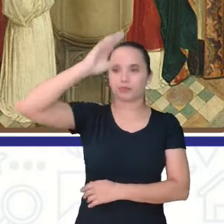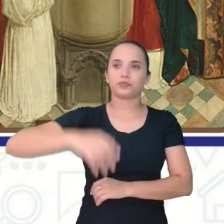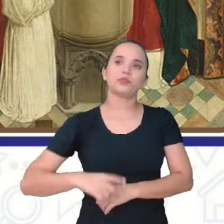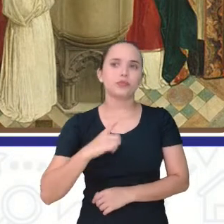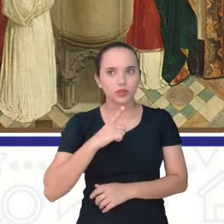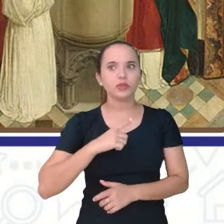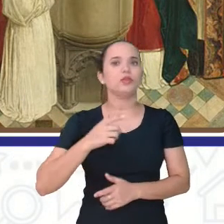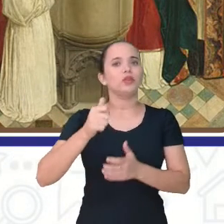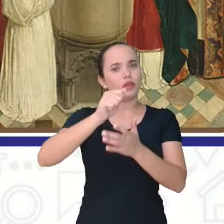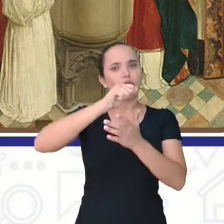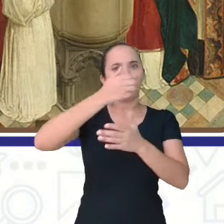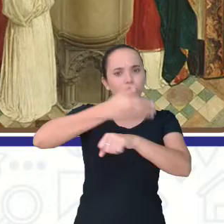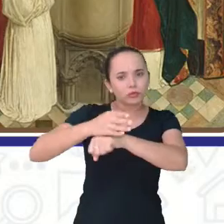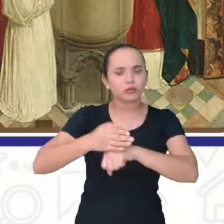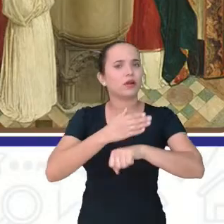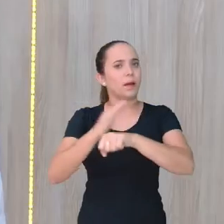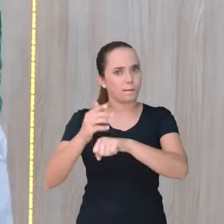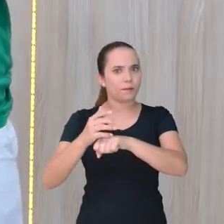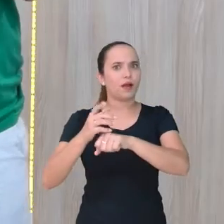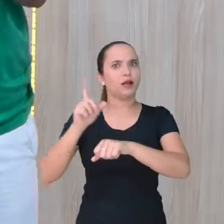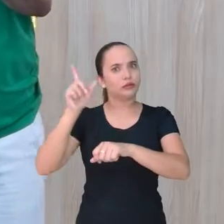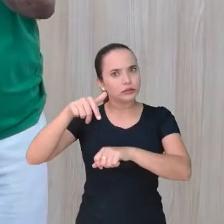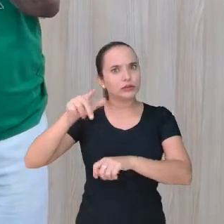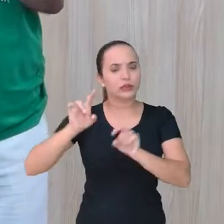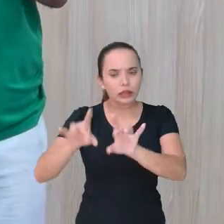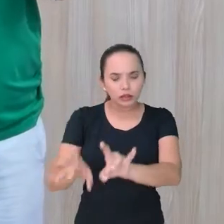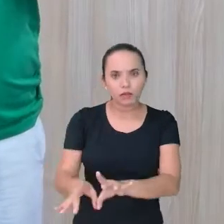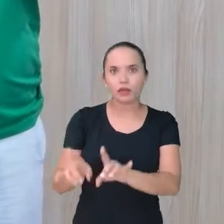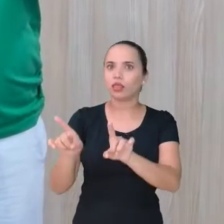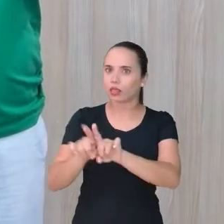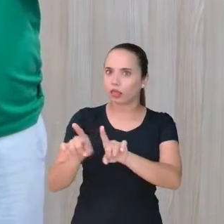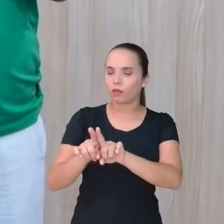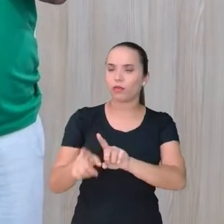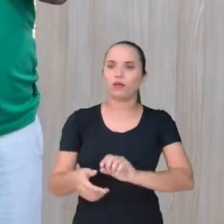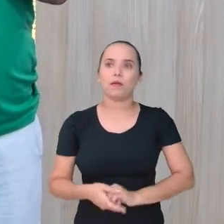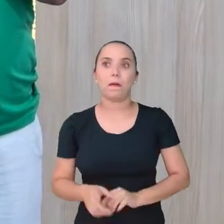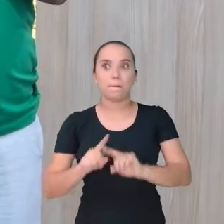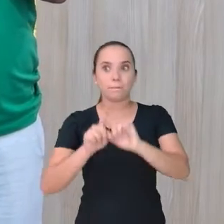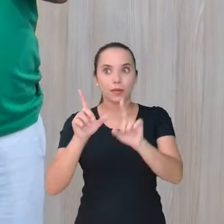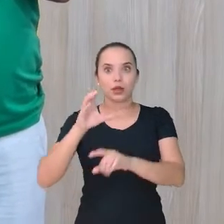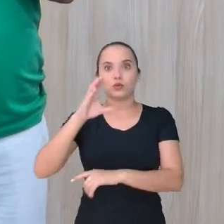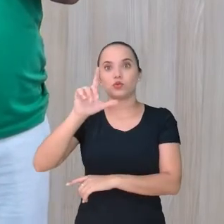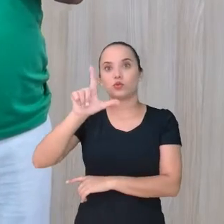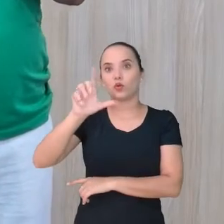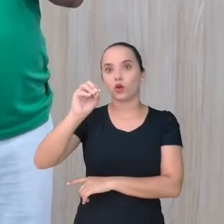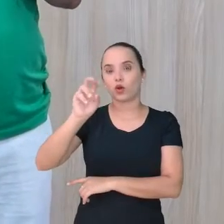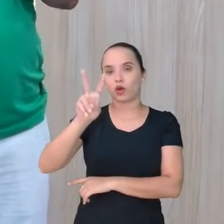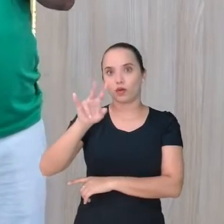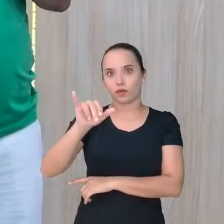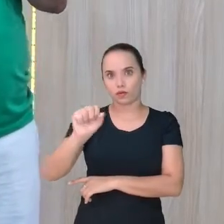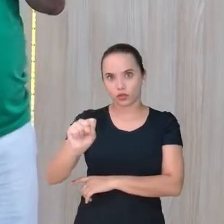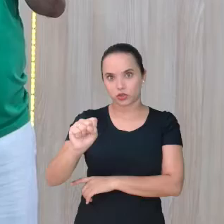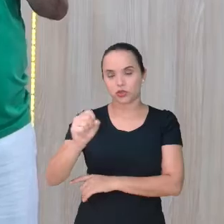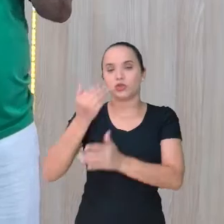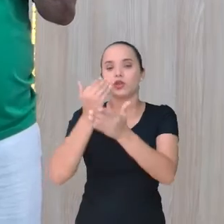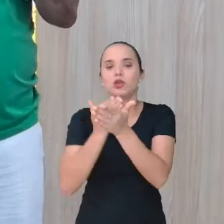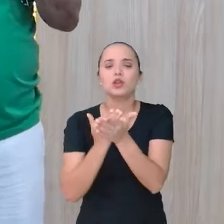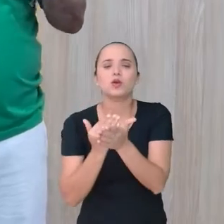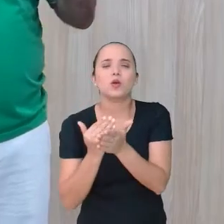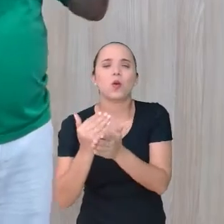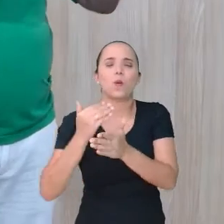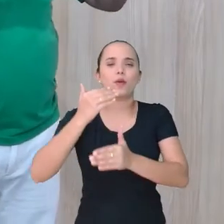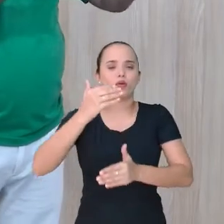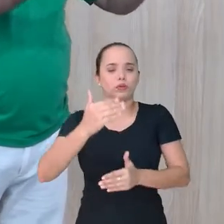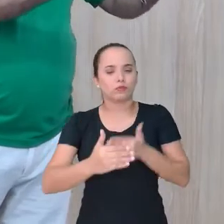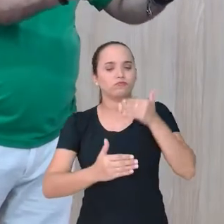comercial, certo? Perdão. Mas Clovis, ele inicia um processo de ruralização,